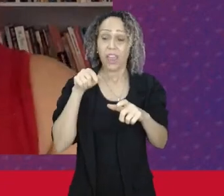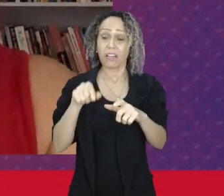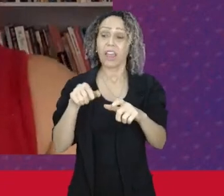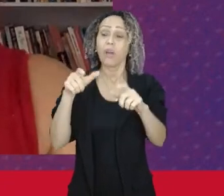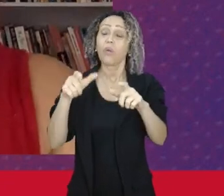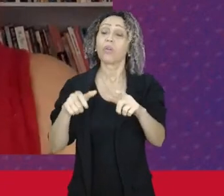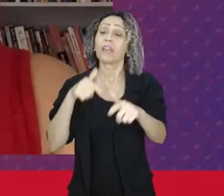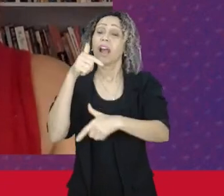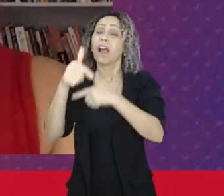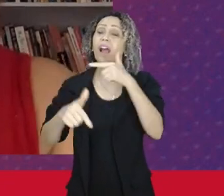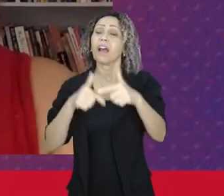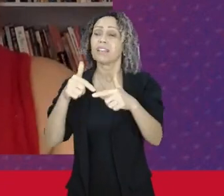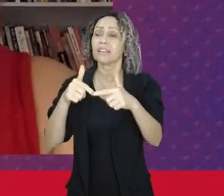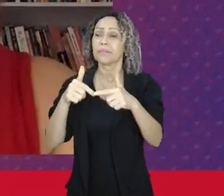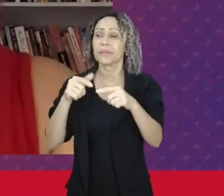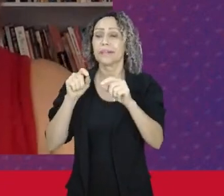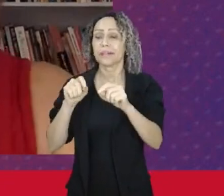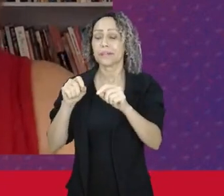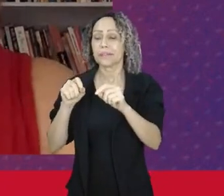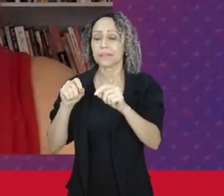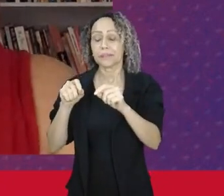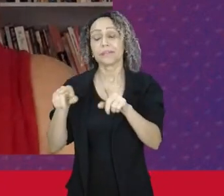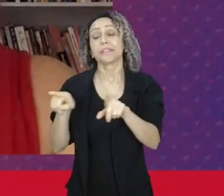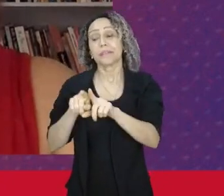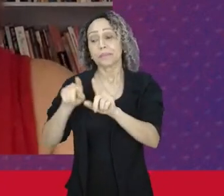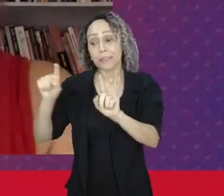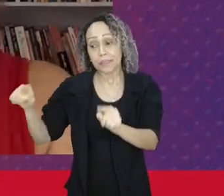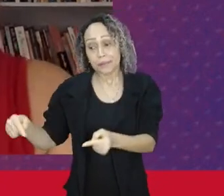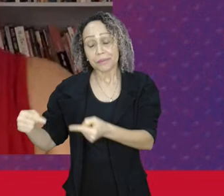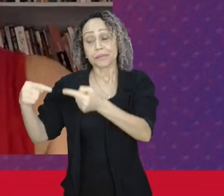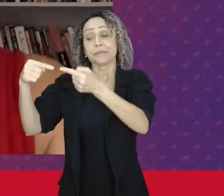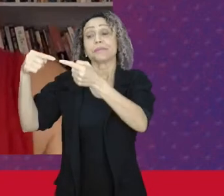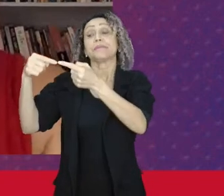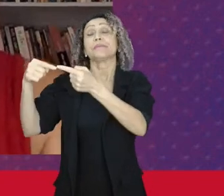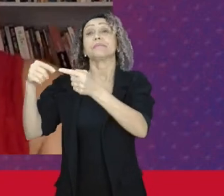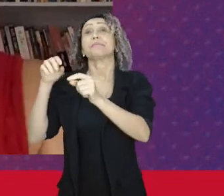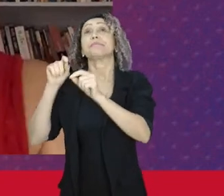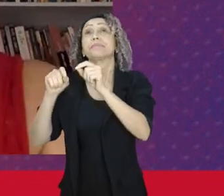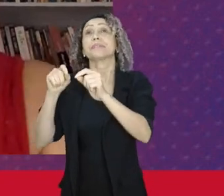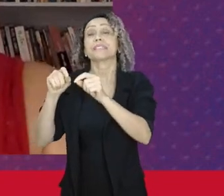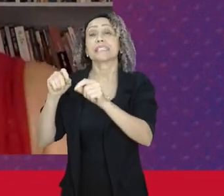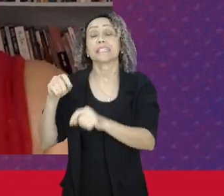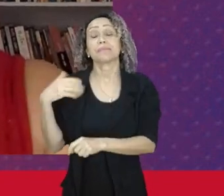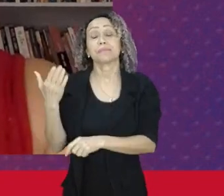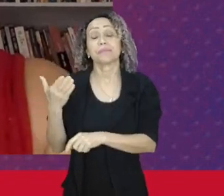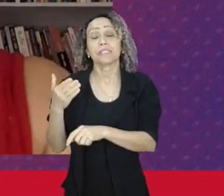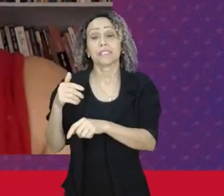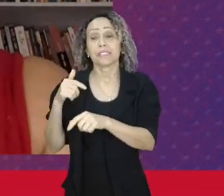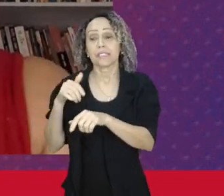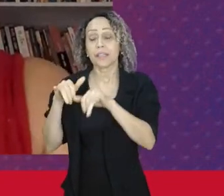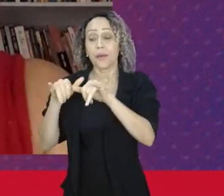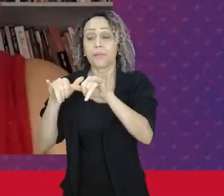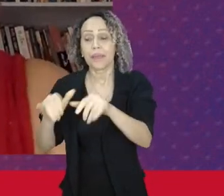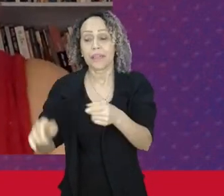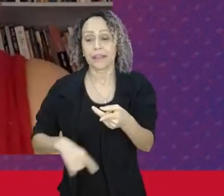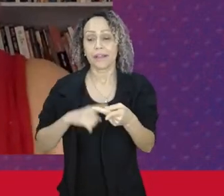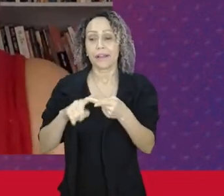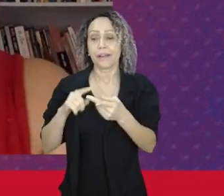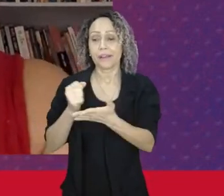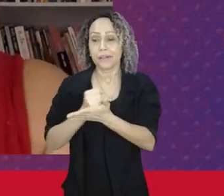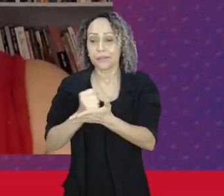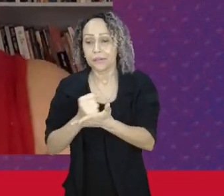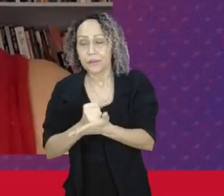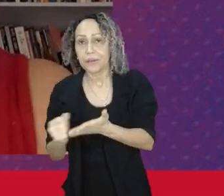às atividades domésticas e familiares, como ir ao mercado, à farmácia, levar os